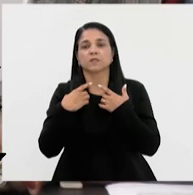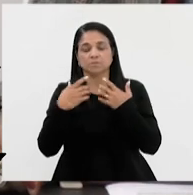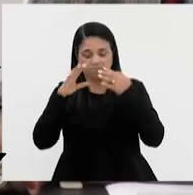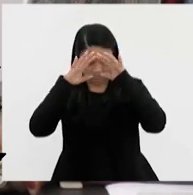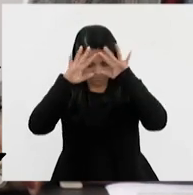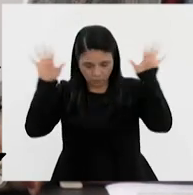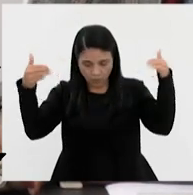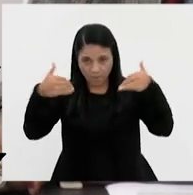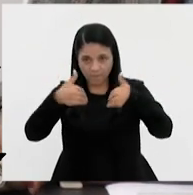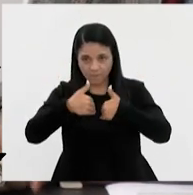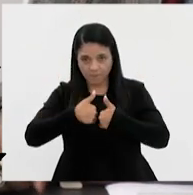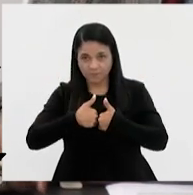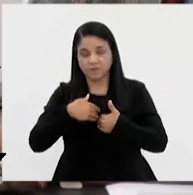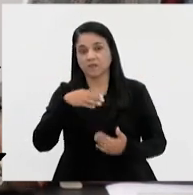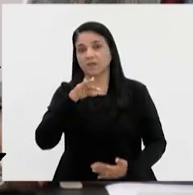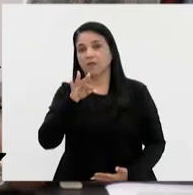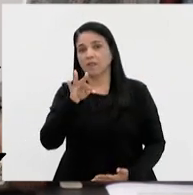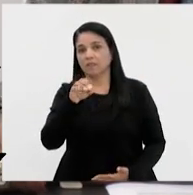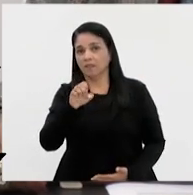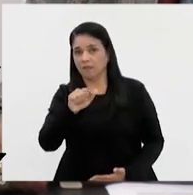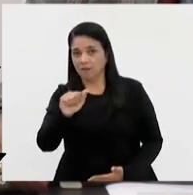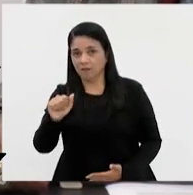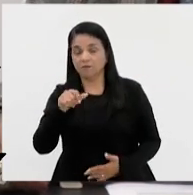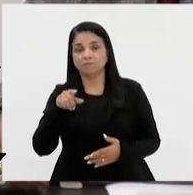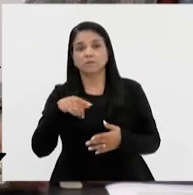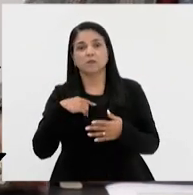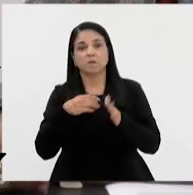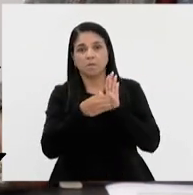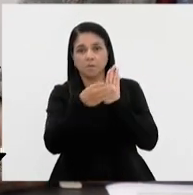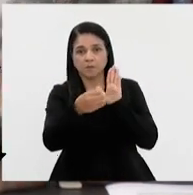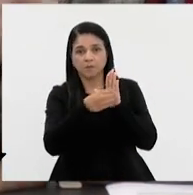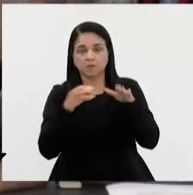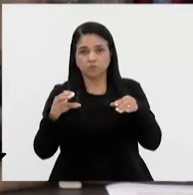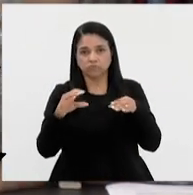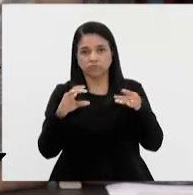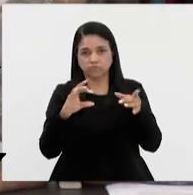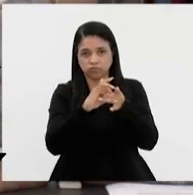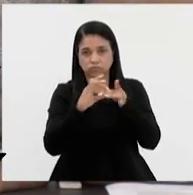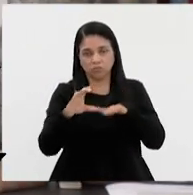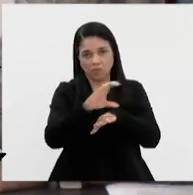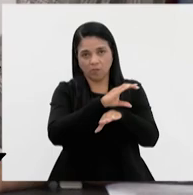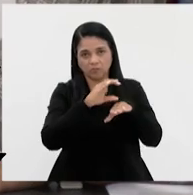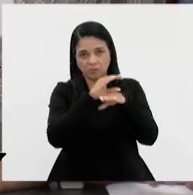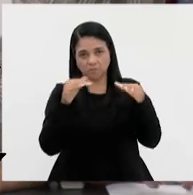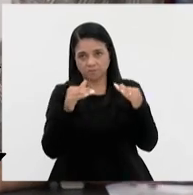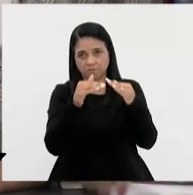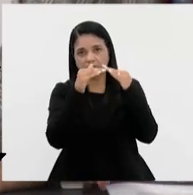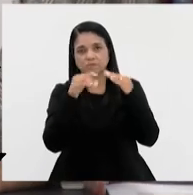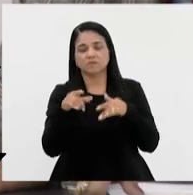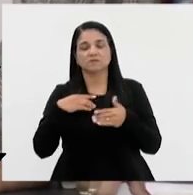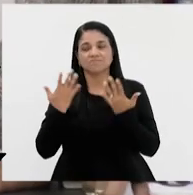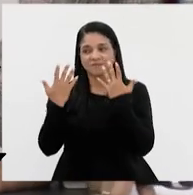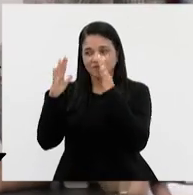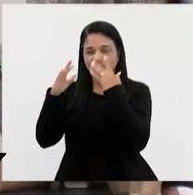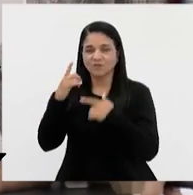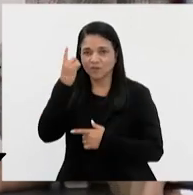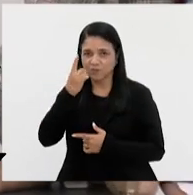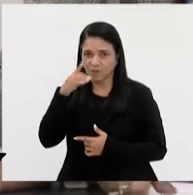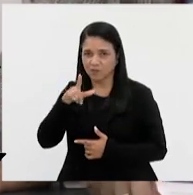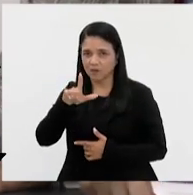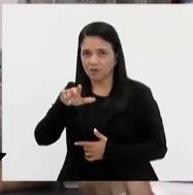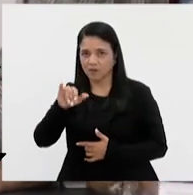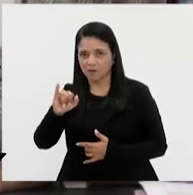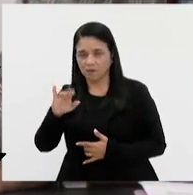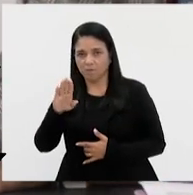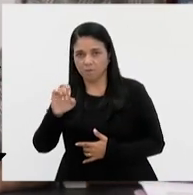autista, TEA. Meu parecer é pela constitucionalidade, já saudando o deputado Daniel Liberalon pela iniciativa, porque, de